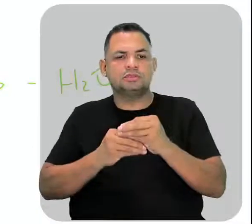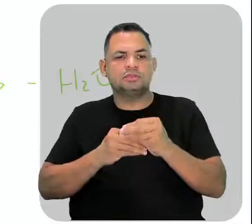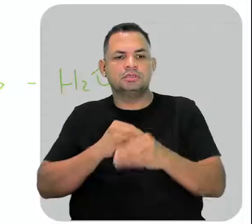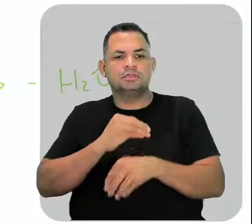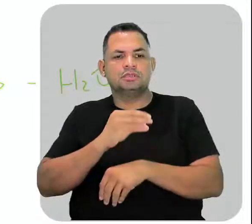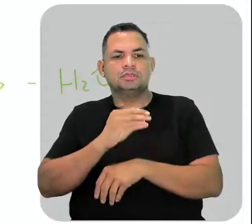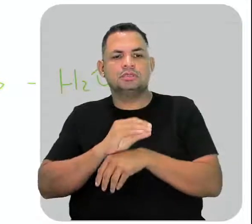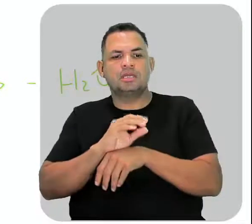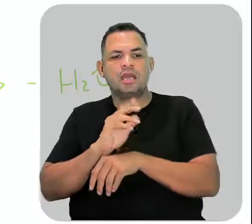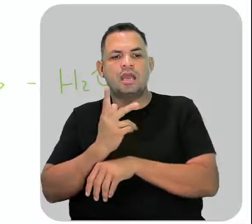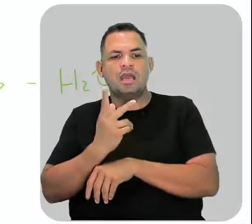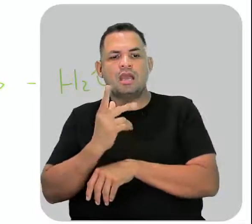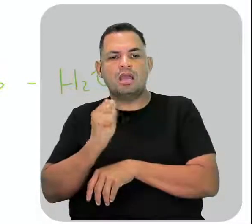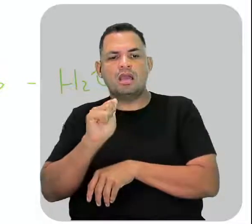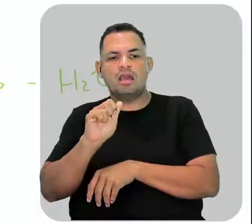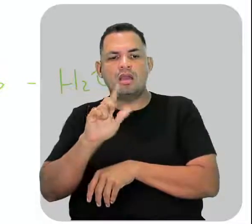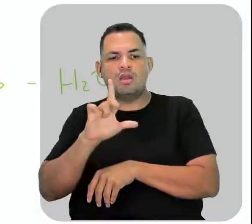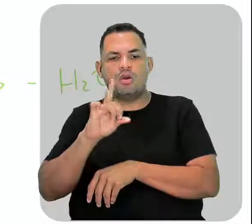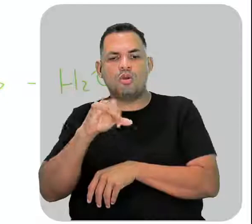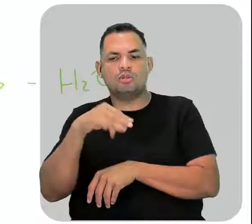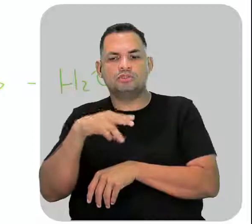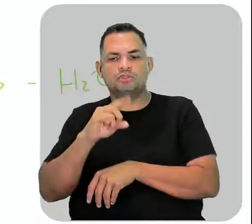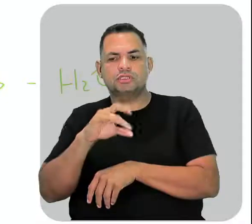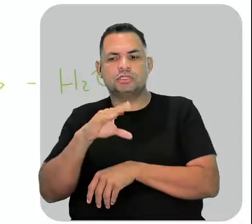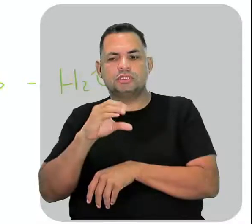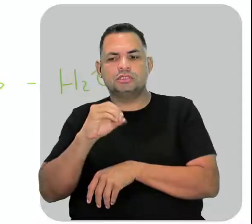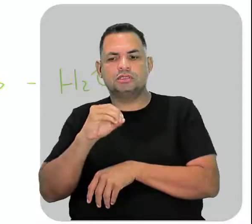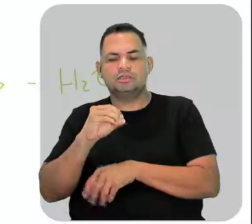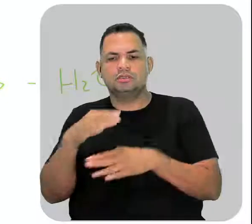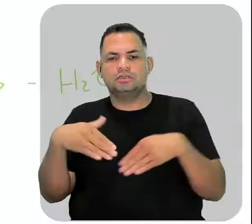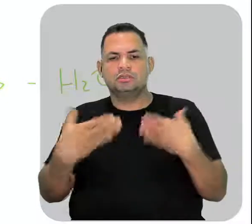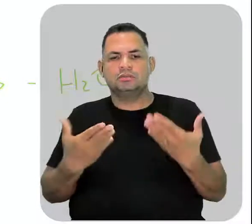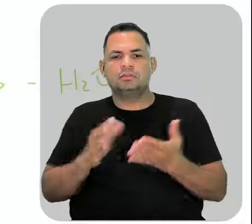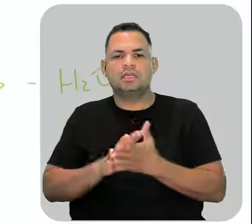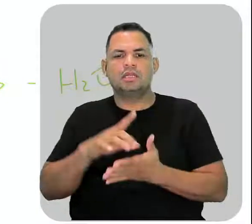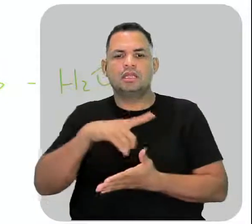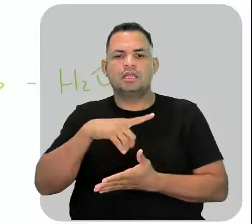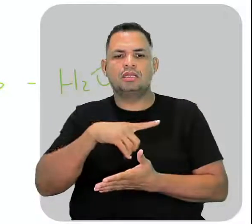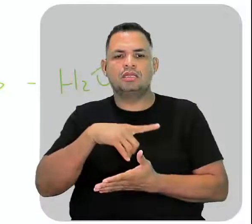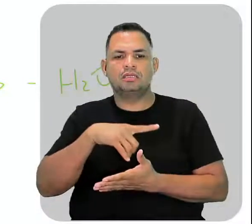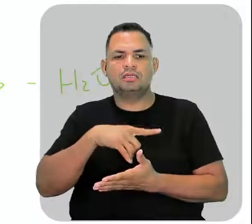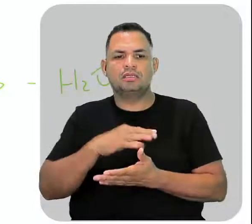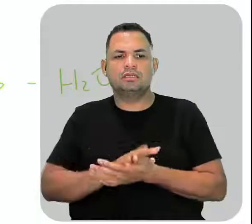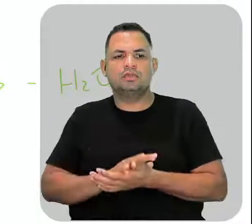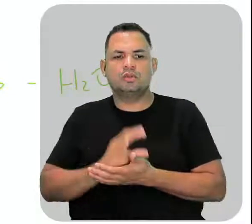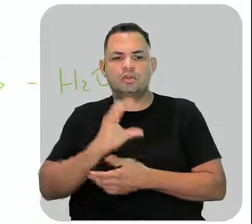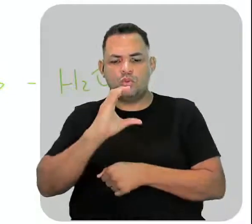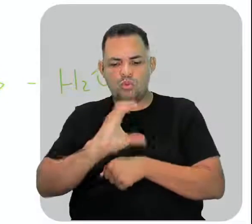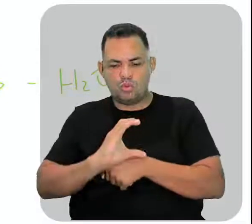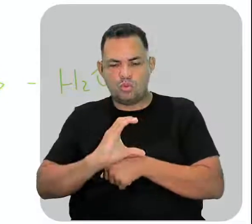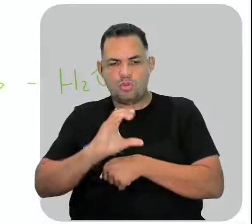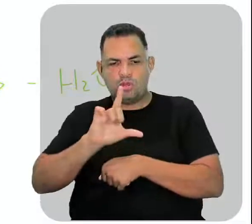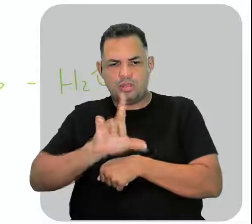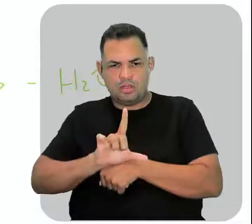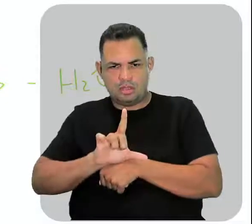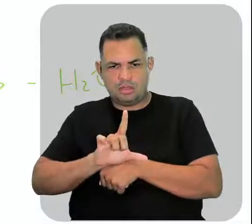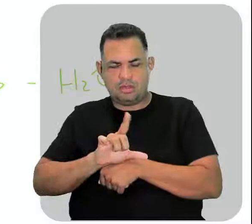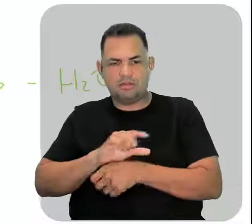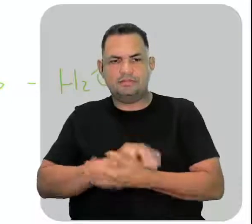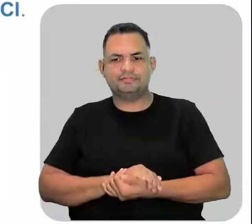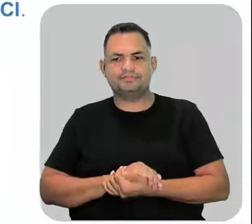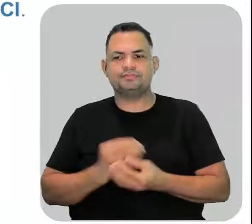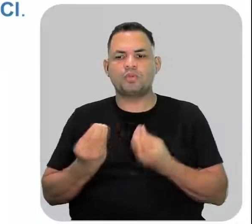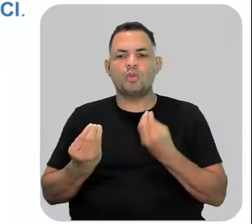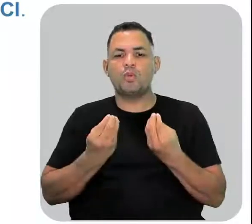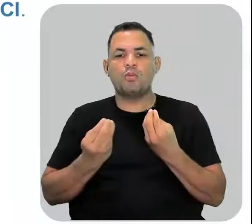de halogênio nesse alcano para que ocorra a produção do cloro propano.